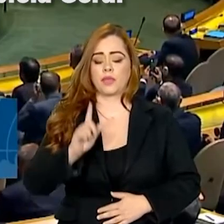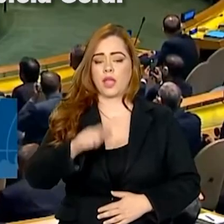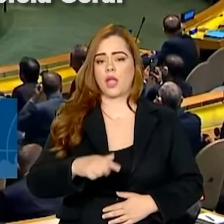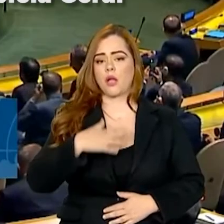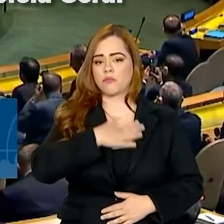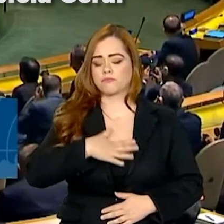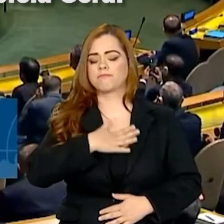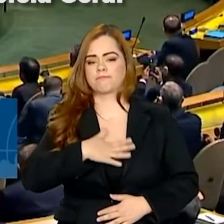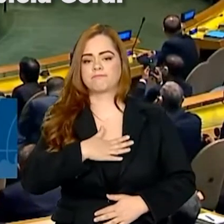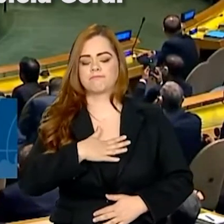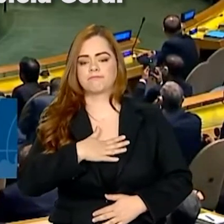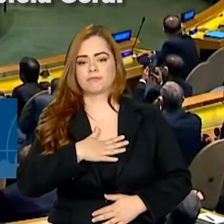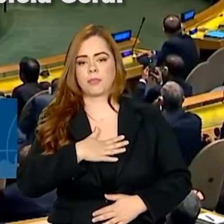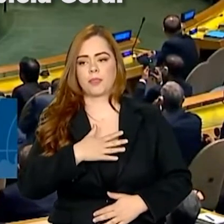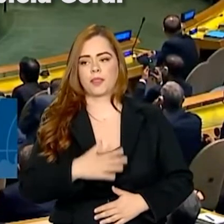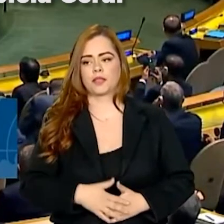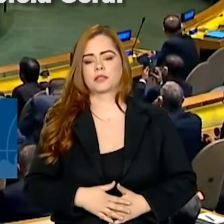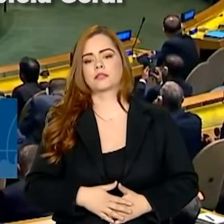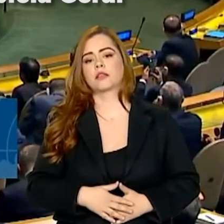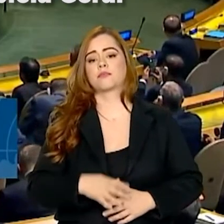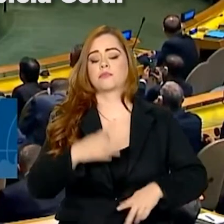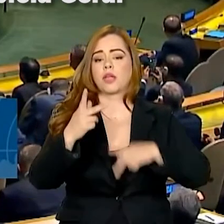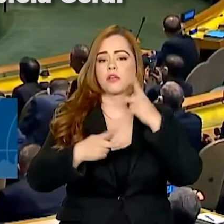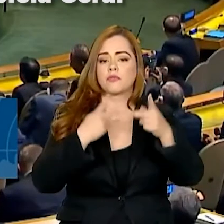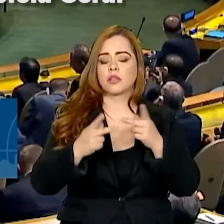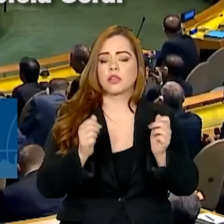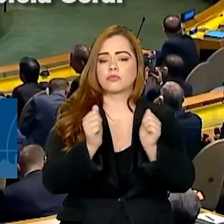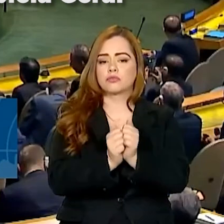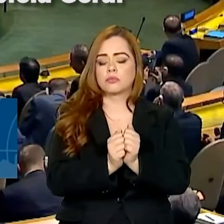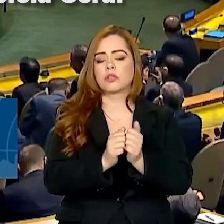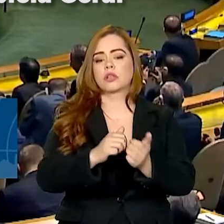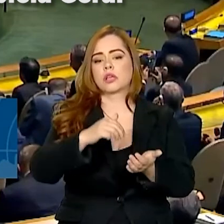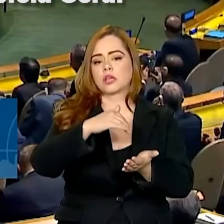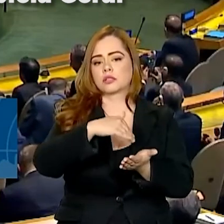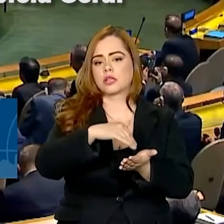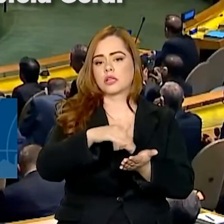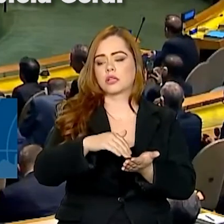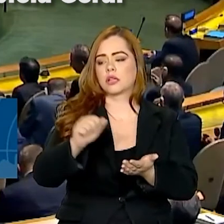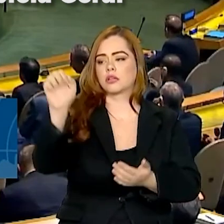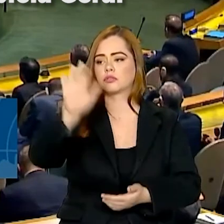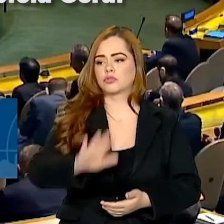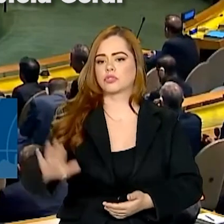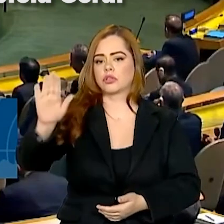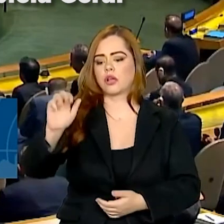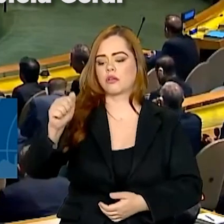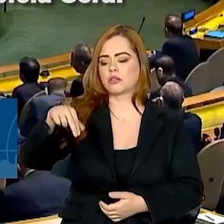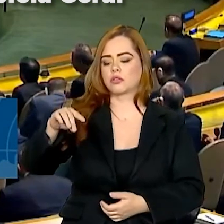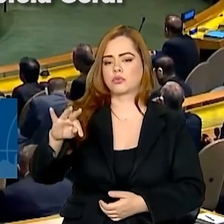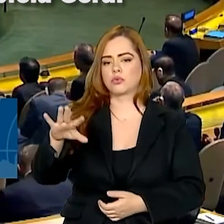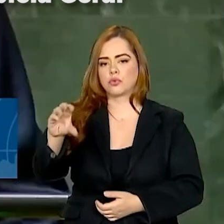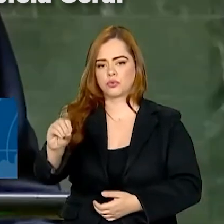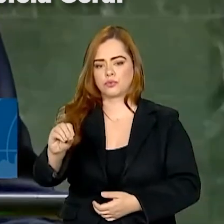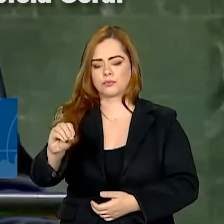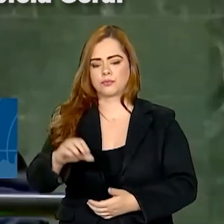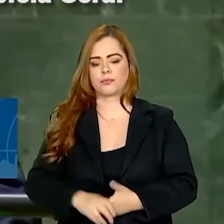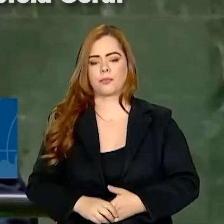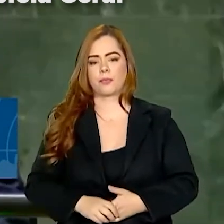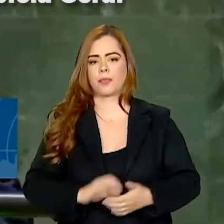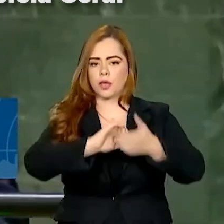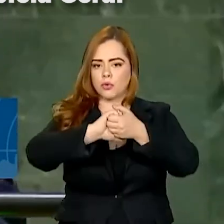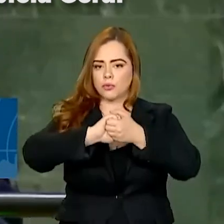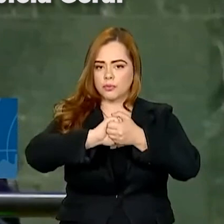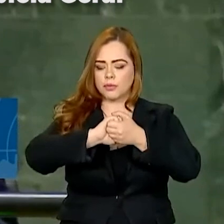É uma satisfação ser antecedido pelo secretário-geral das Nações Unidas, António Guterres.